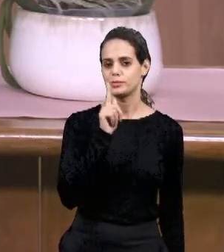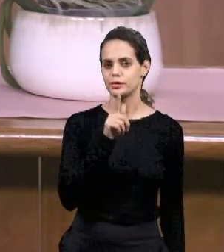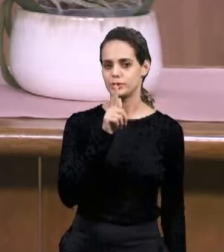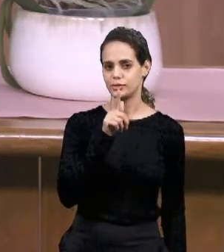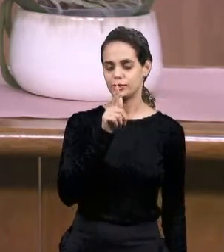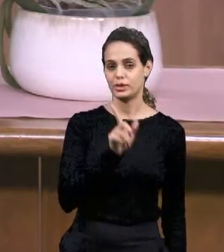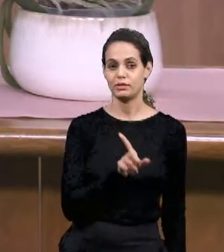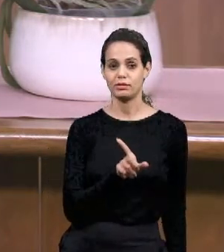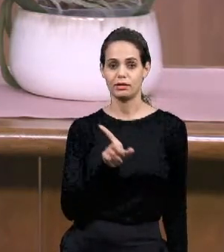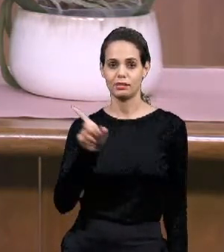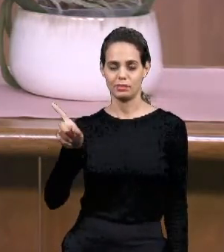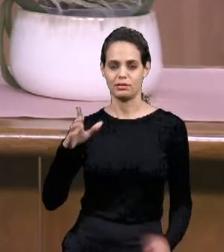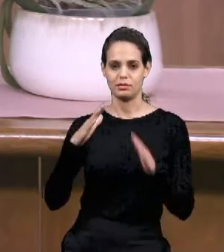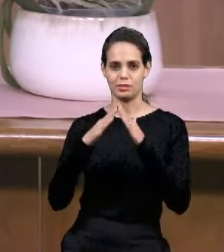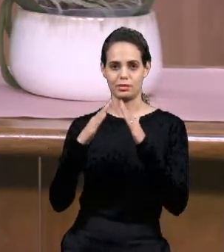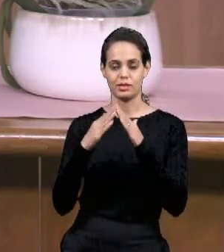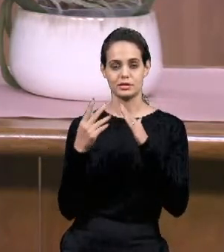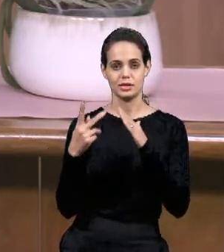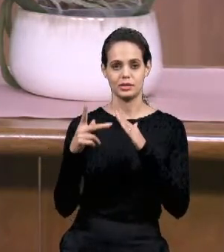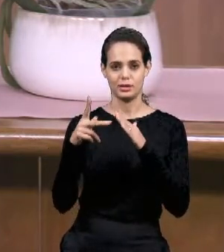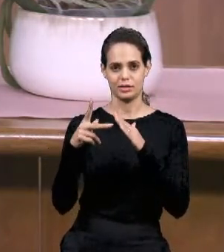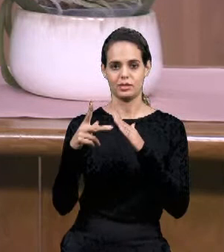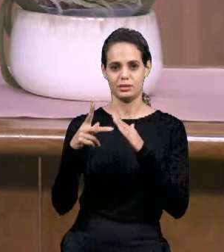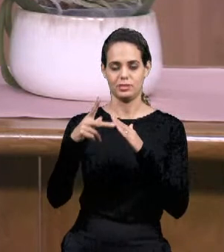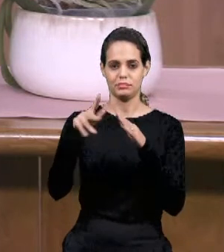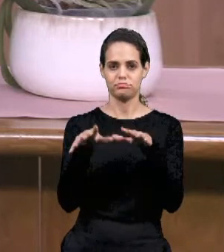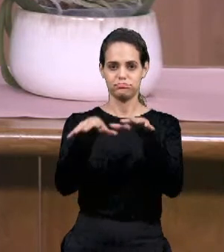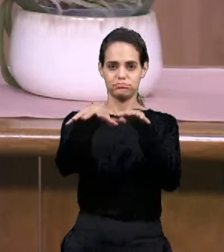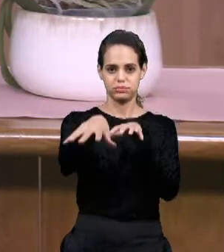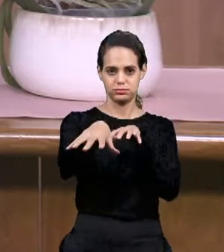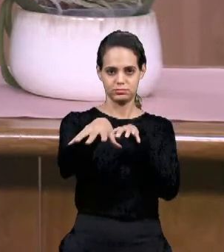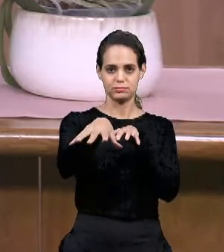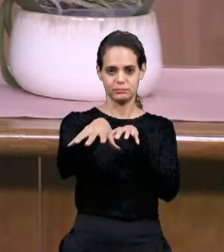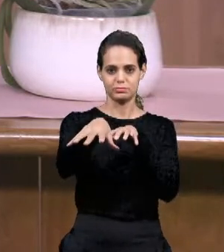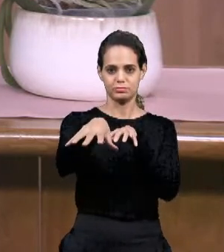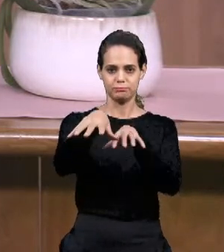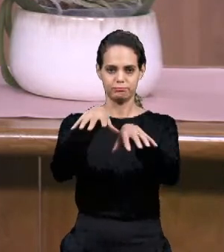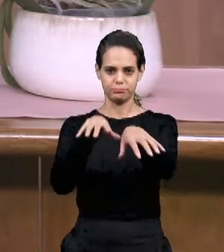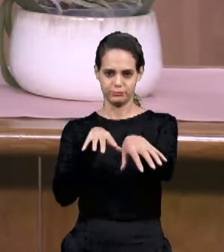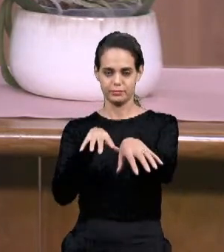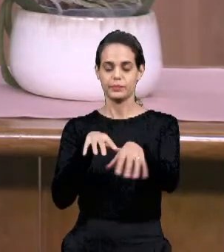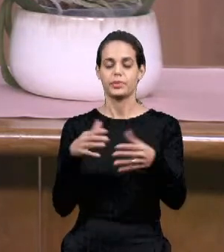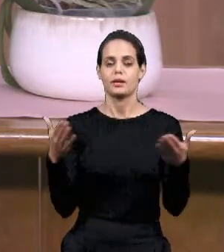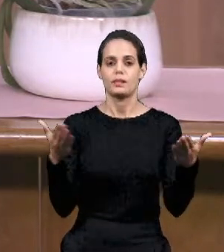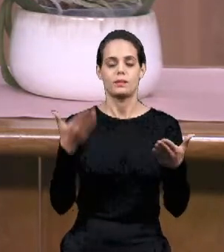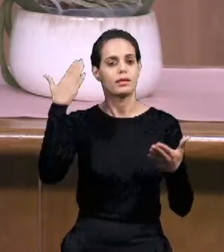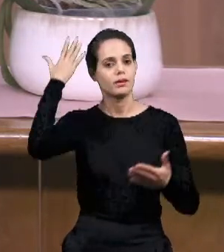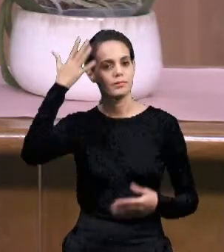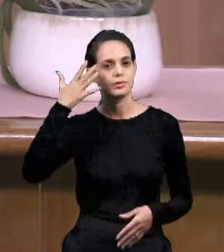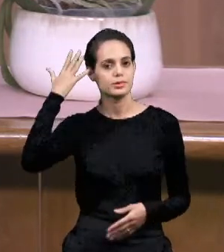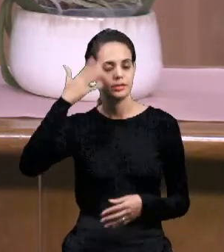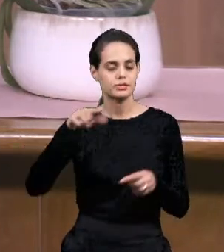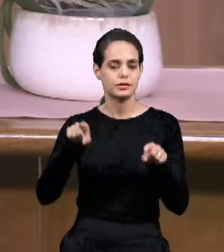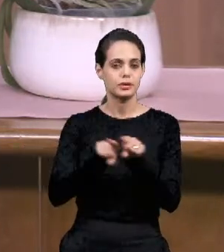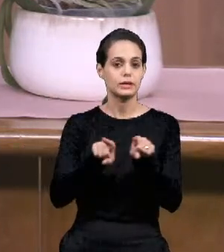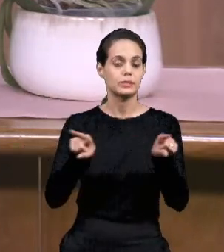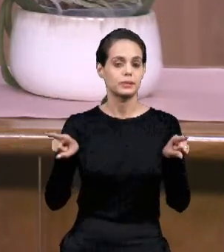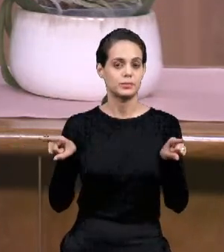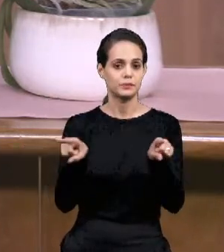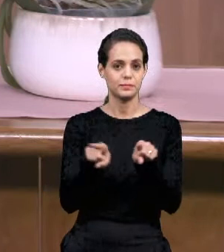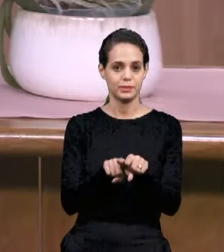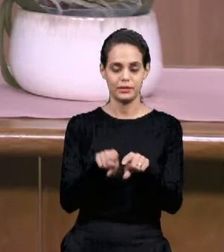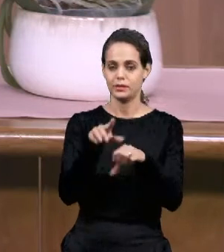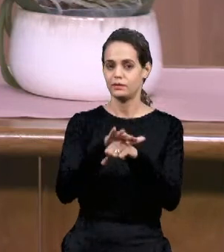instalado na residência dele e de onde ele vai trazer a palavra para nós e também de onde ele vai falar